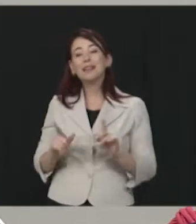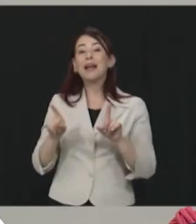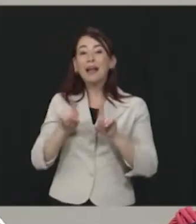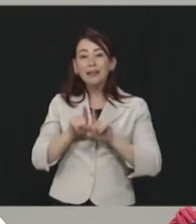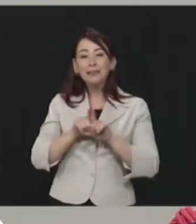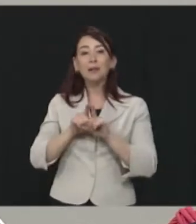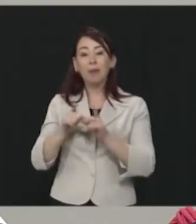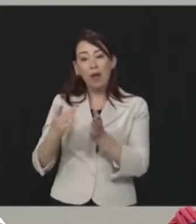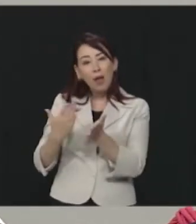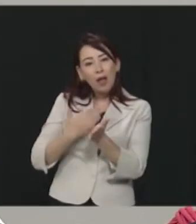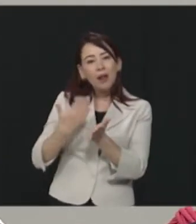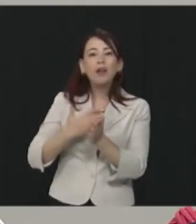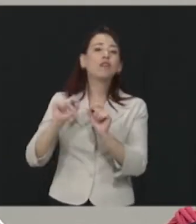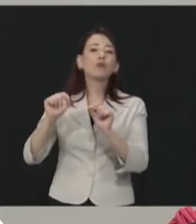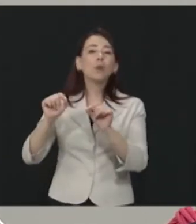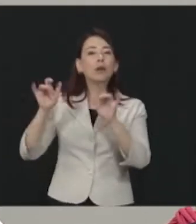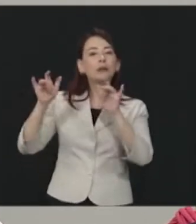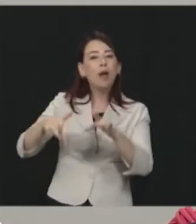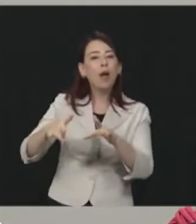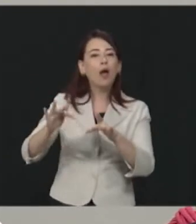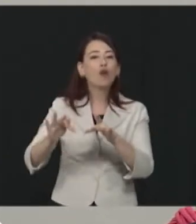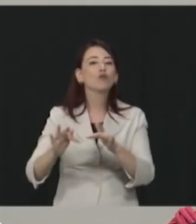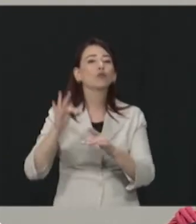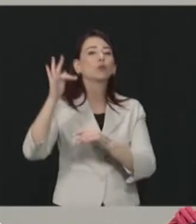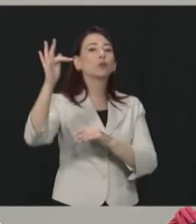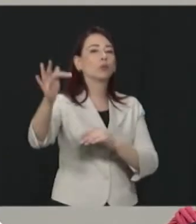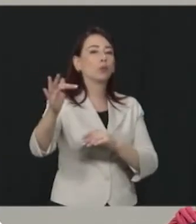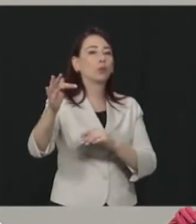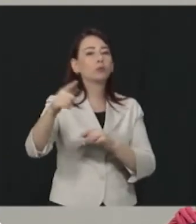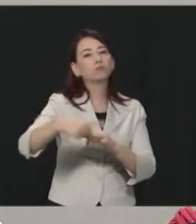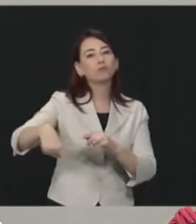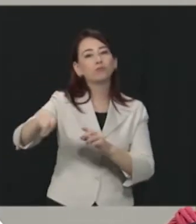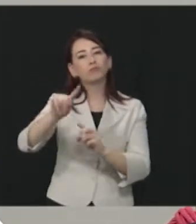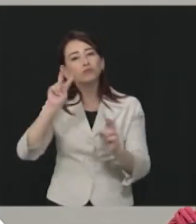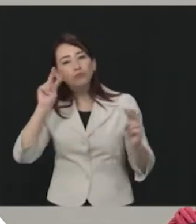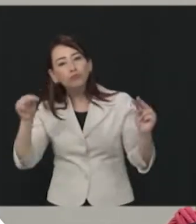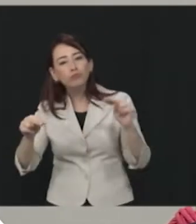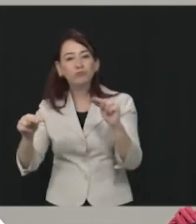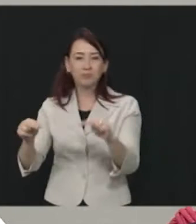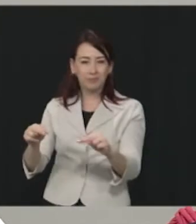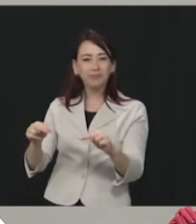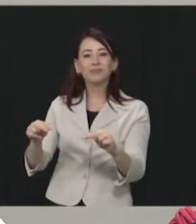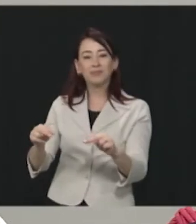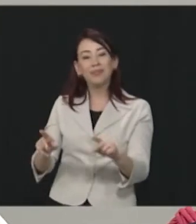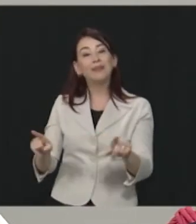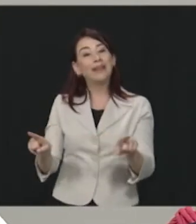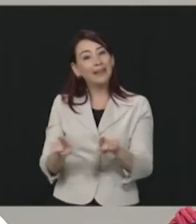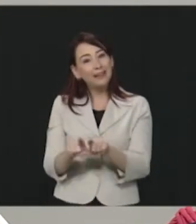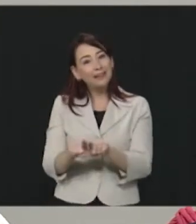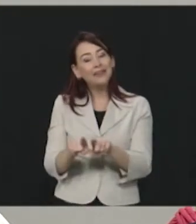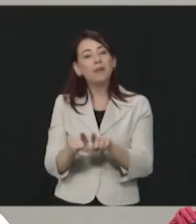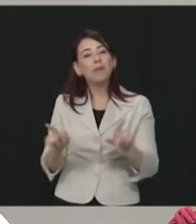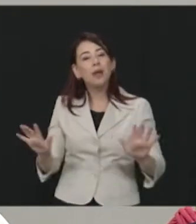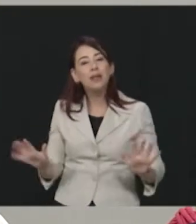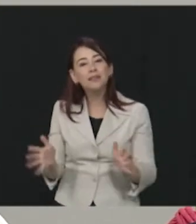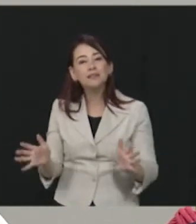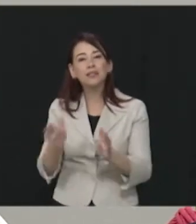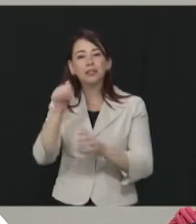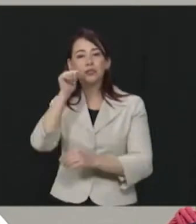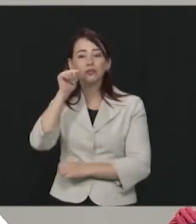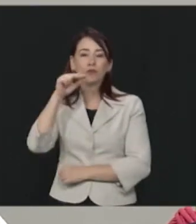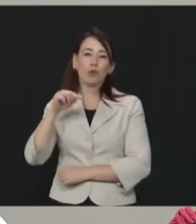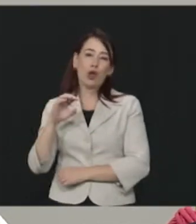né, para a posteridade. E eu tive também incentivo de uma nora,